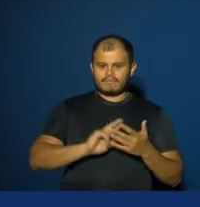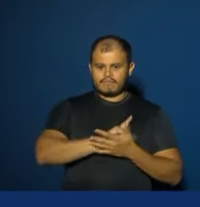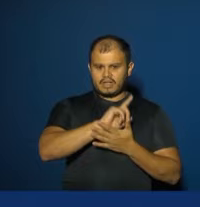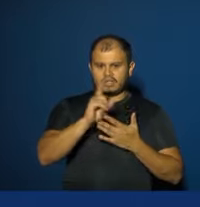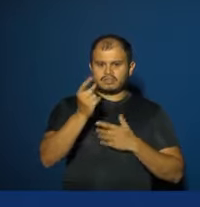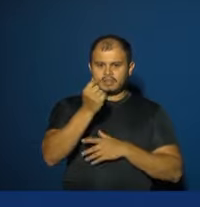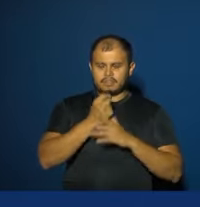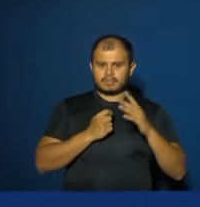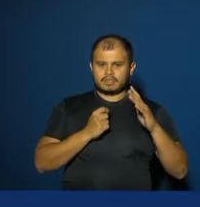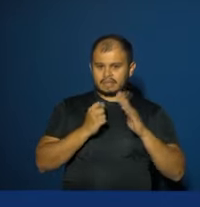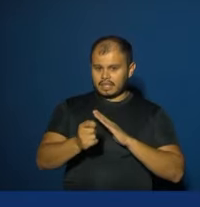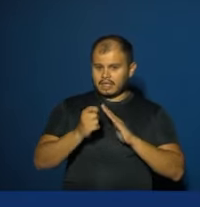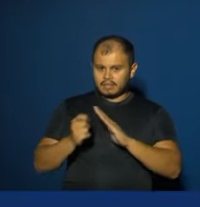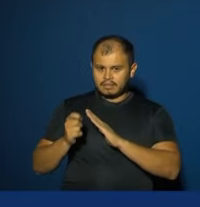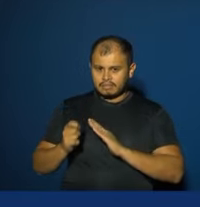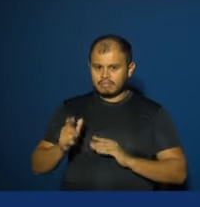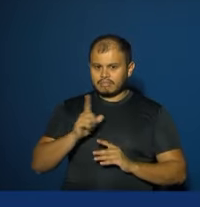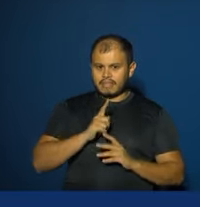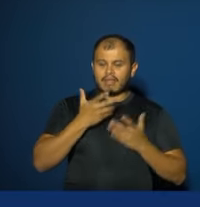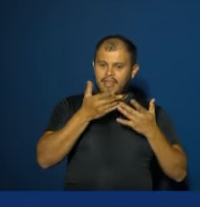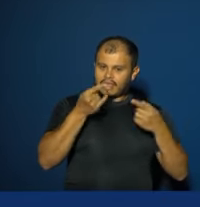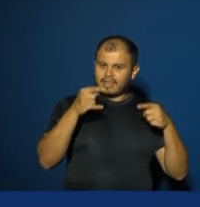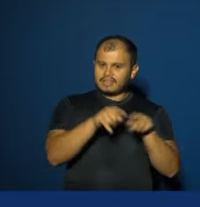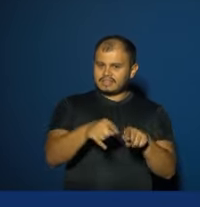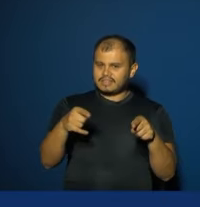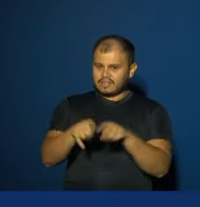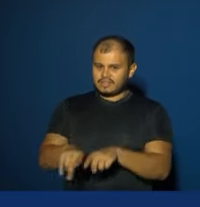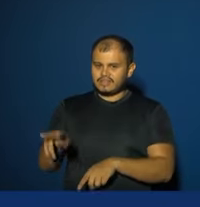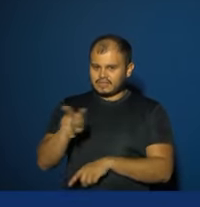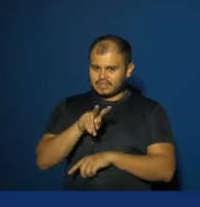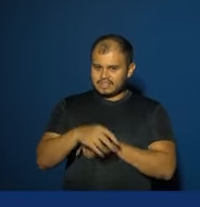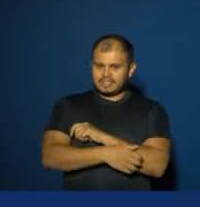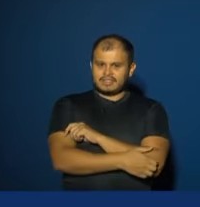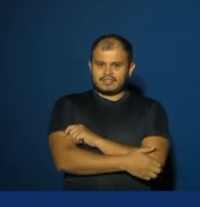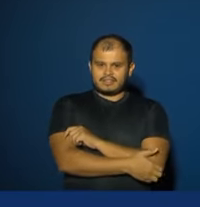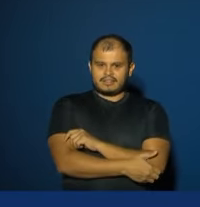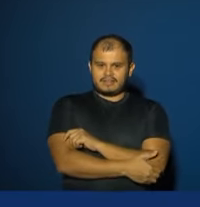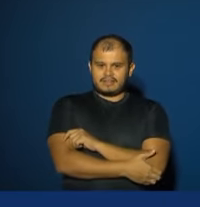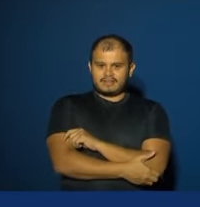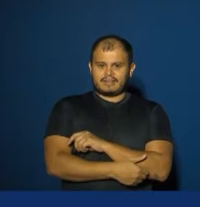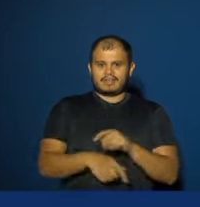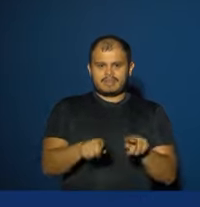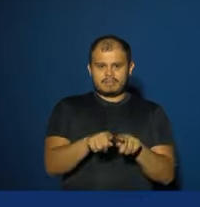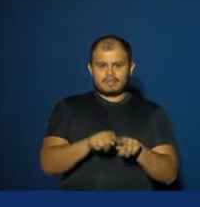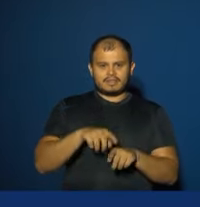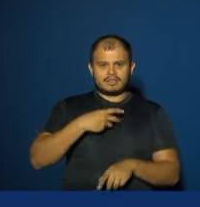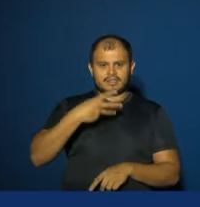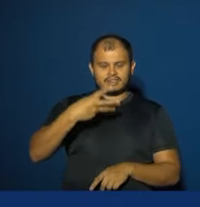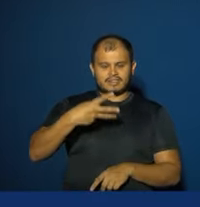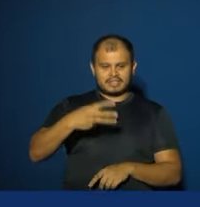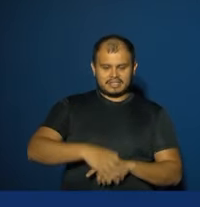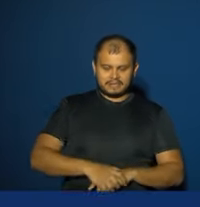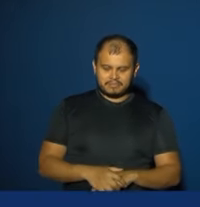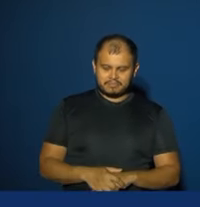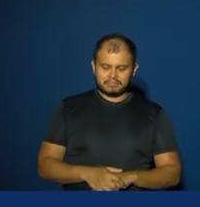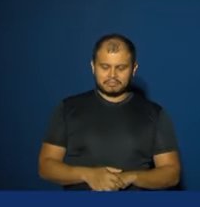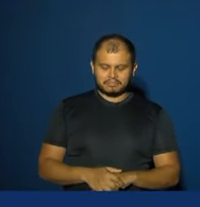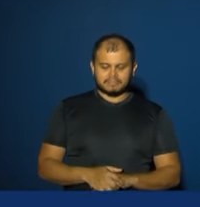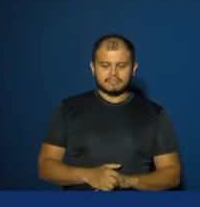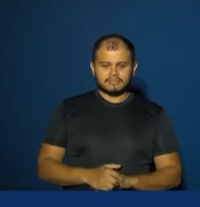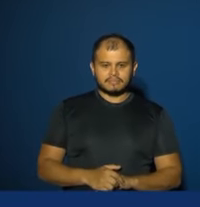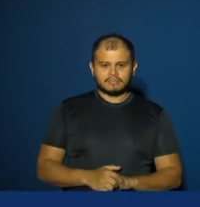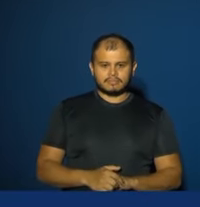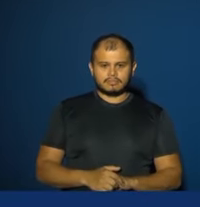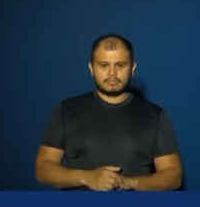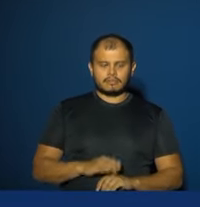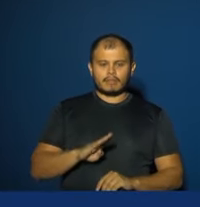só esse que você atraiu doido para ser sócio de vocês dois aí e de uma terceira que talvez venha aqui a mercado daqui a pouco eh